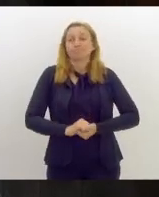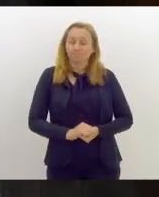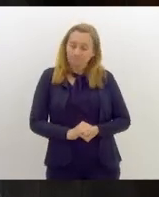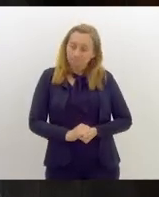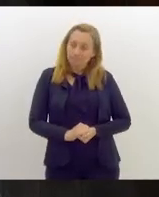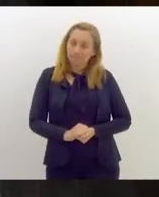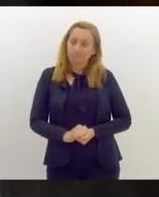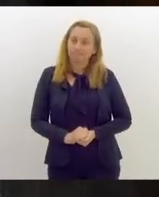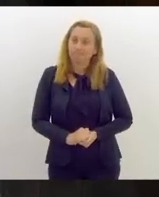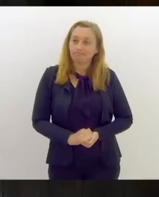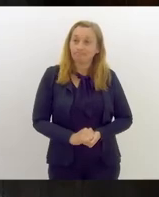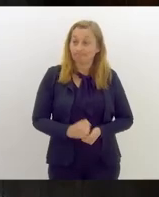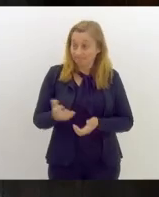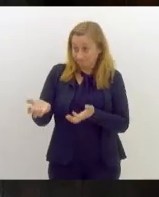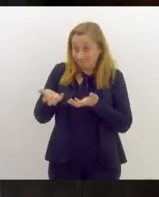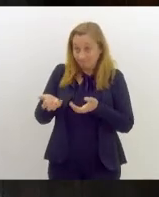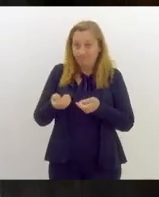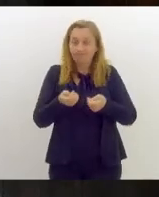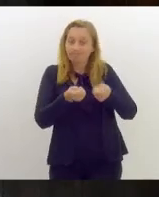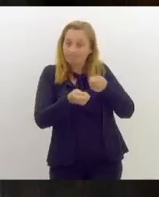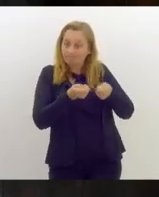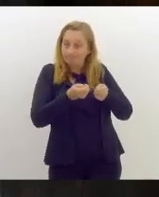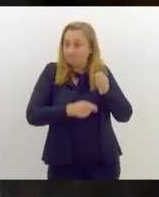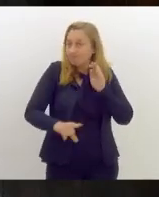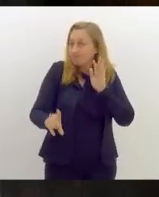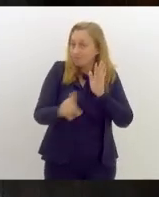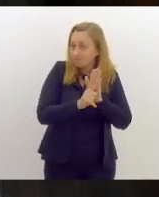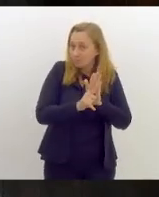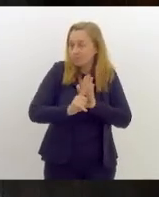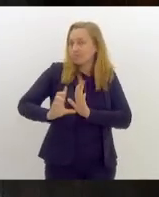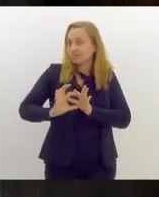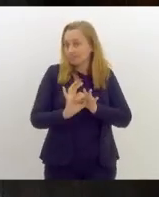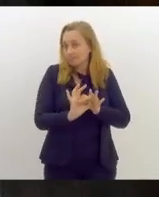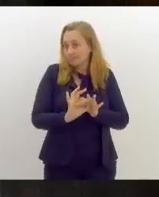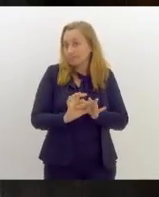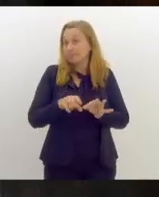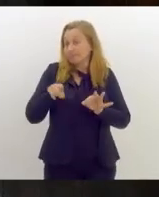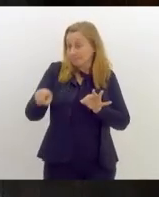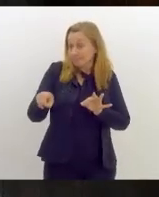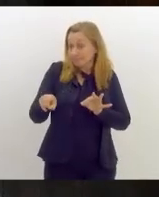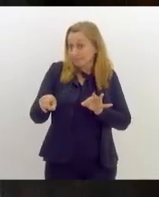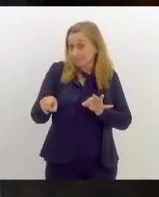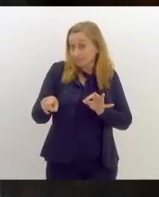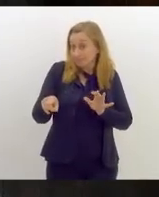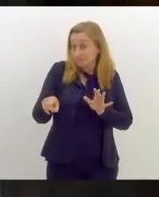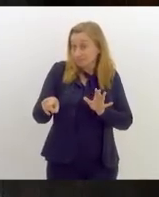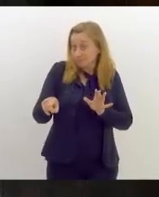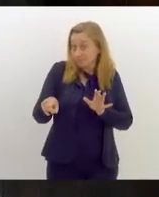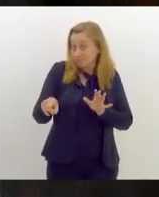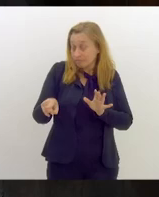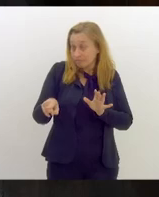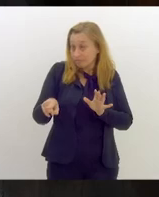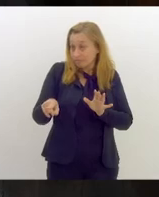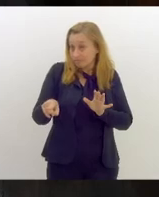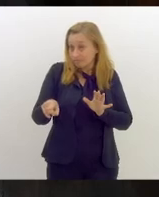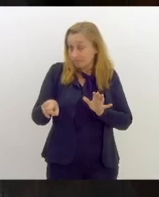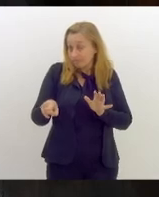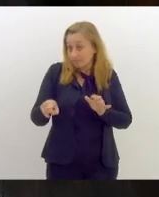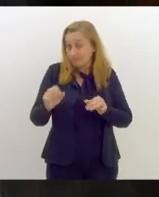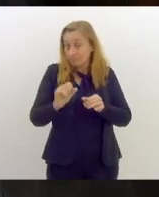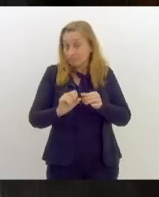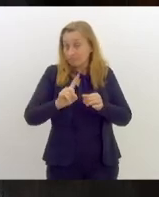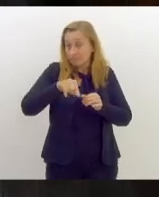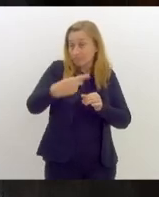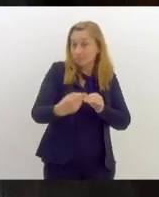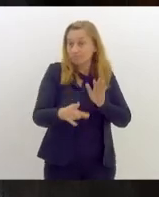porque se ele quer regulamentar uma lei complementar ele o faz por outra lei complementar ou